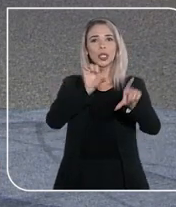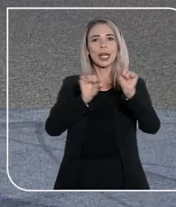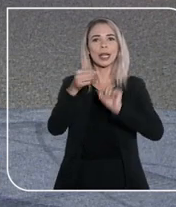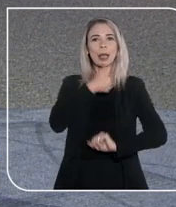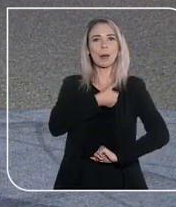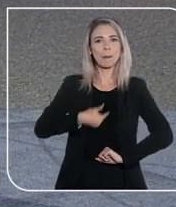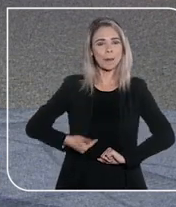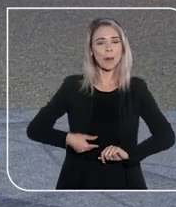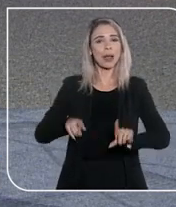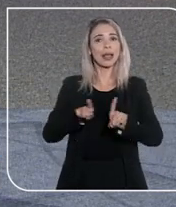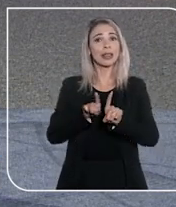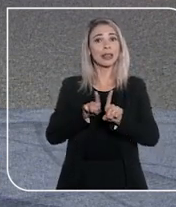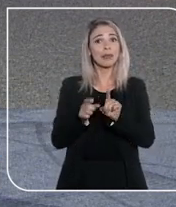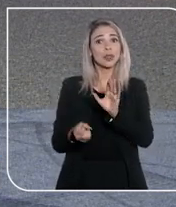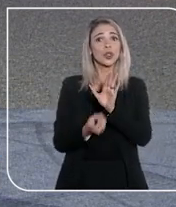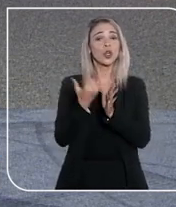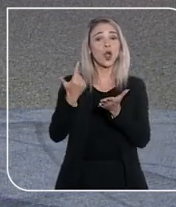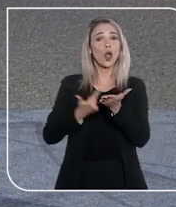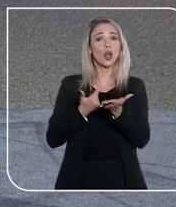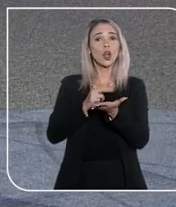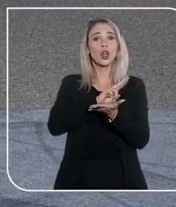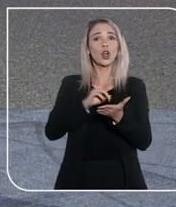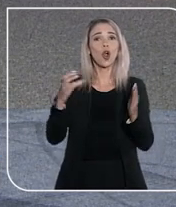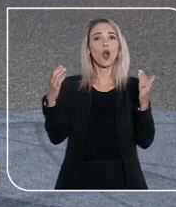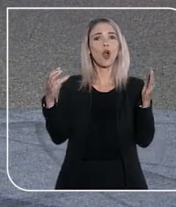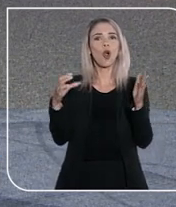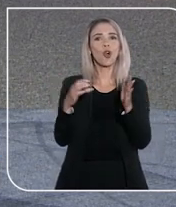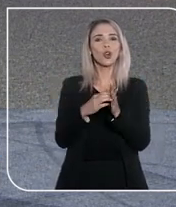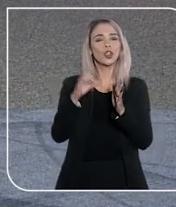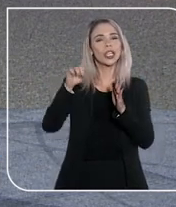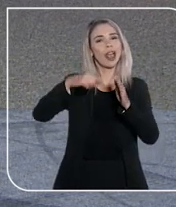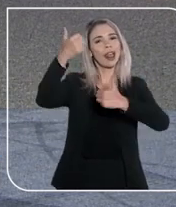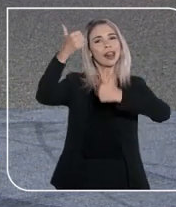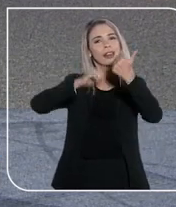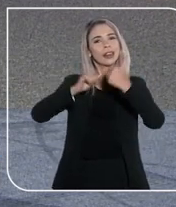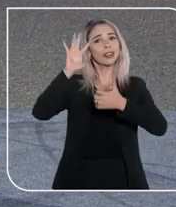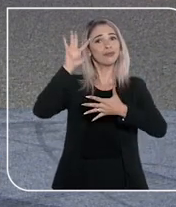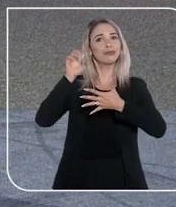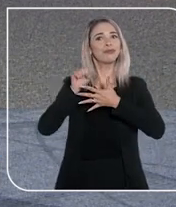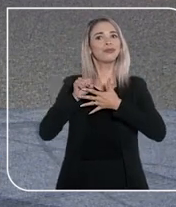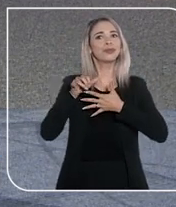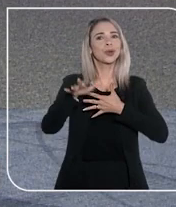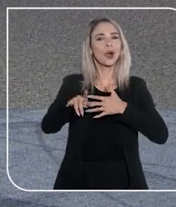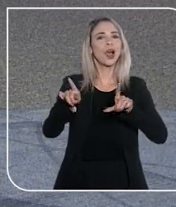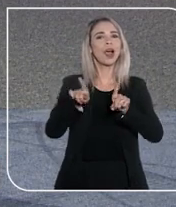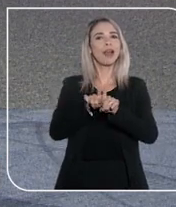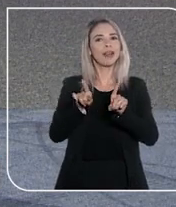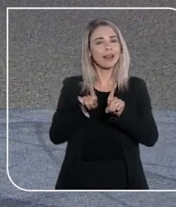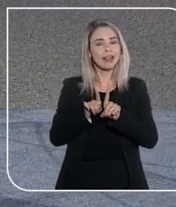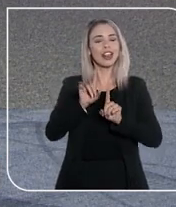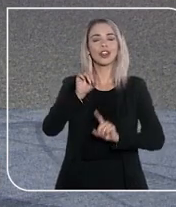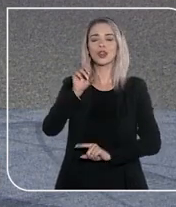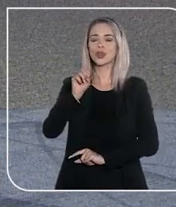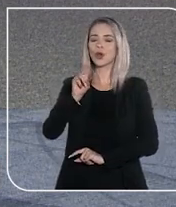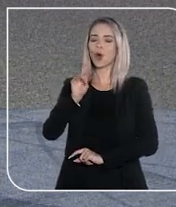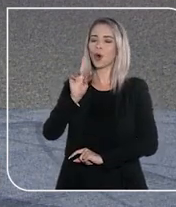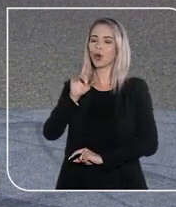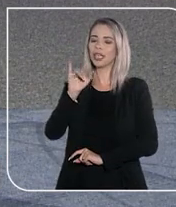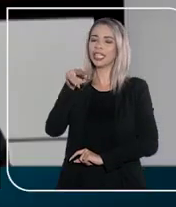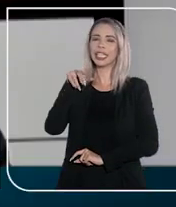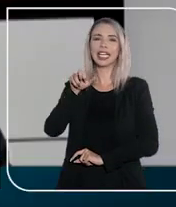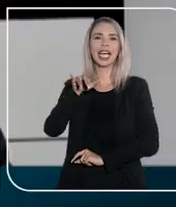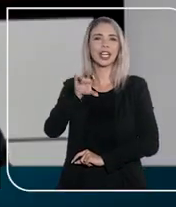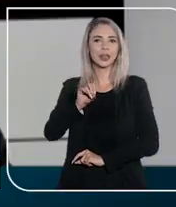Pública e autor do livro Concurso Público, uma análise jurisprudencial e doutrinária. Doutor Renan, muito bem-vindo